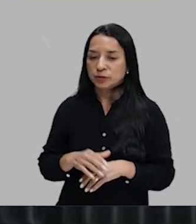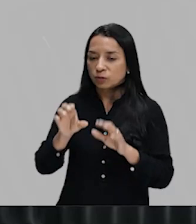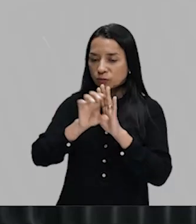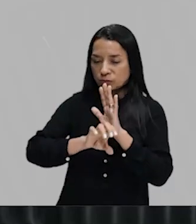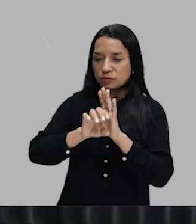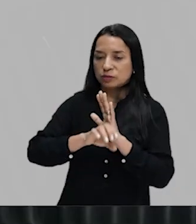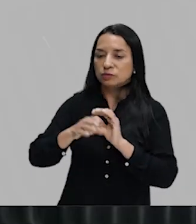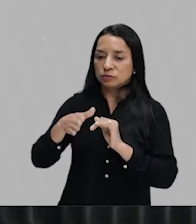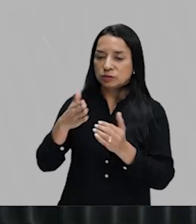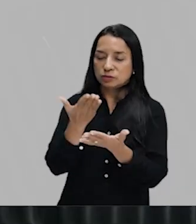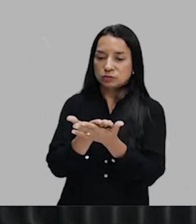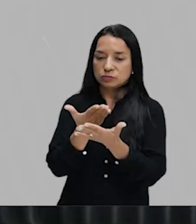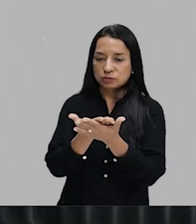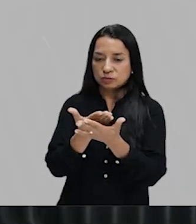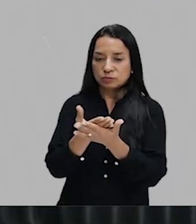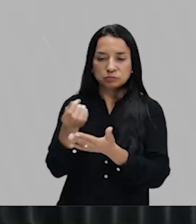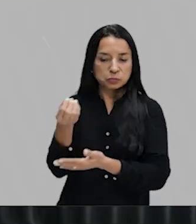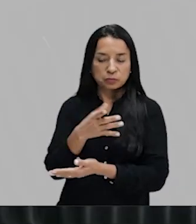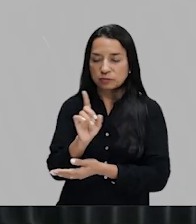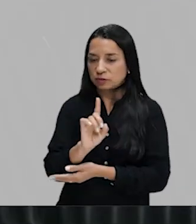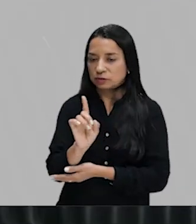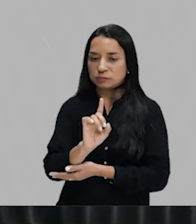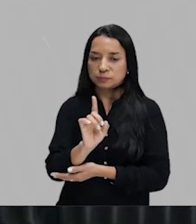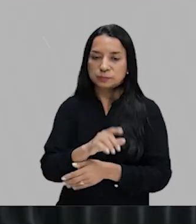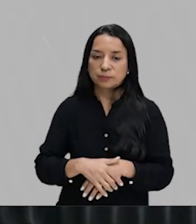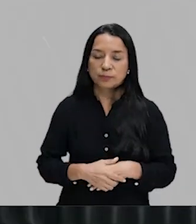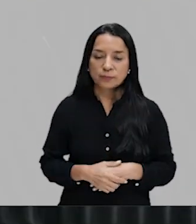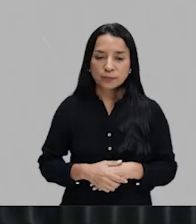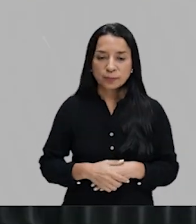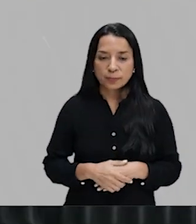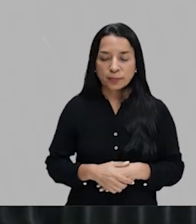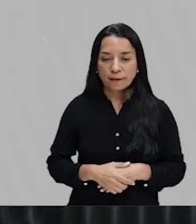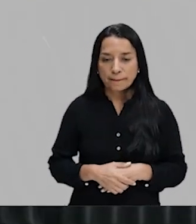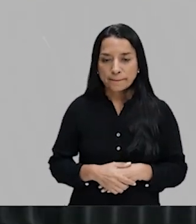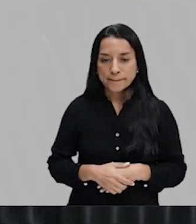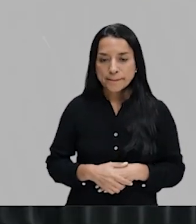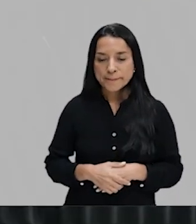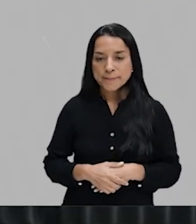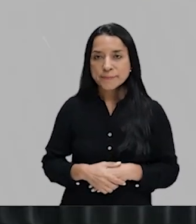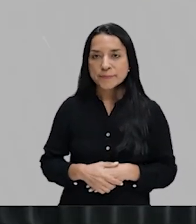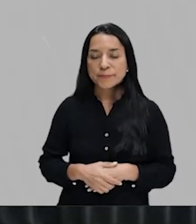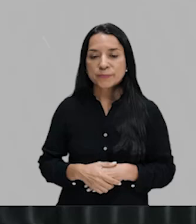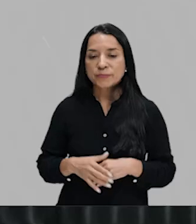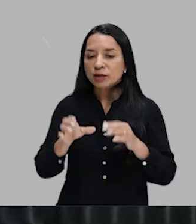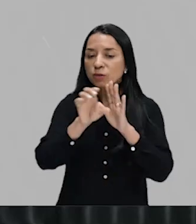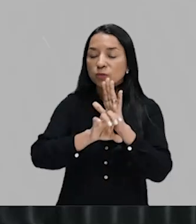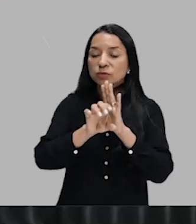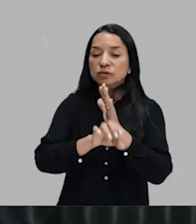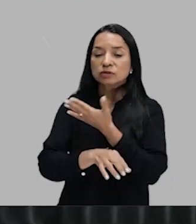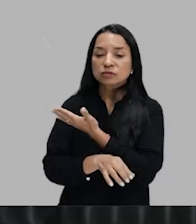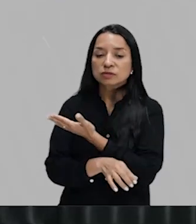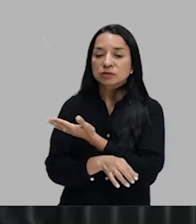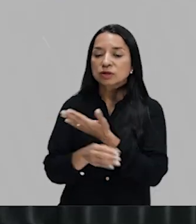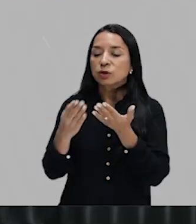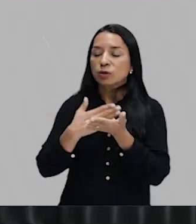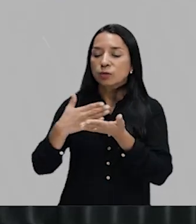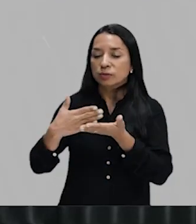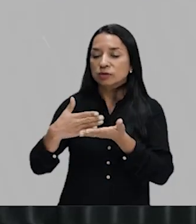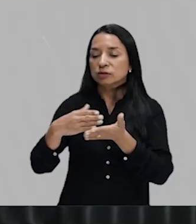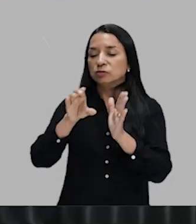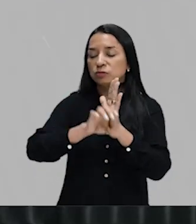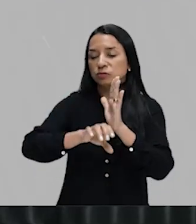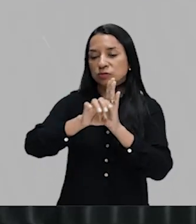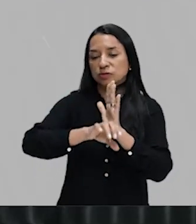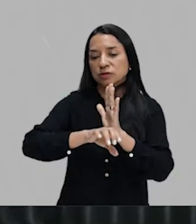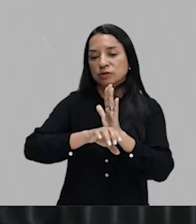nós já vimos, nenhuma novidade até então. Então, dessa definição aqui, né, a partir desses conceitos que nós acabamos de